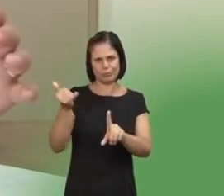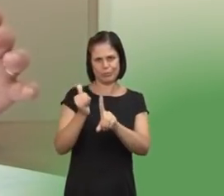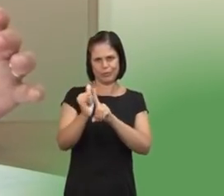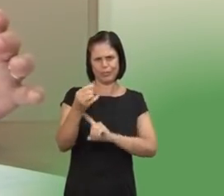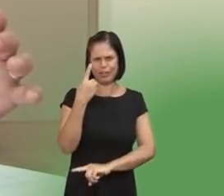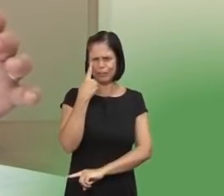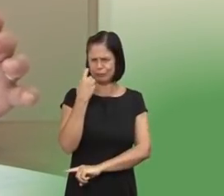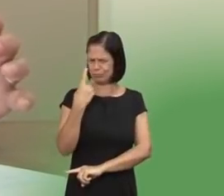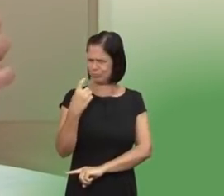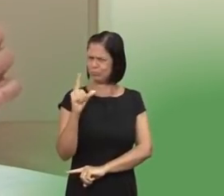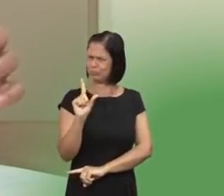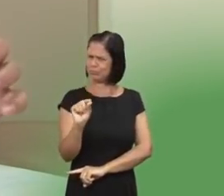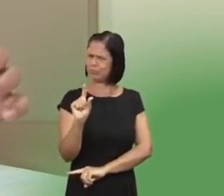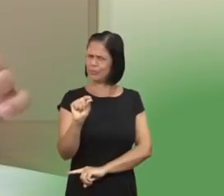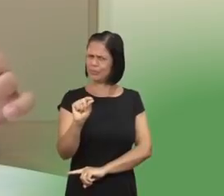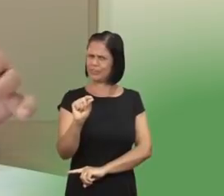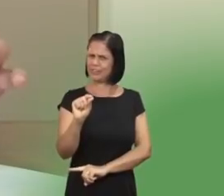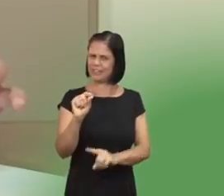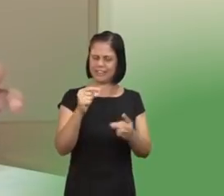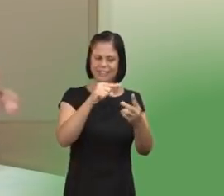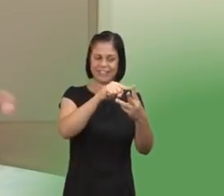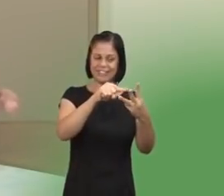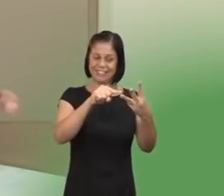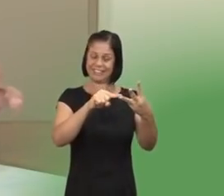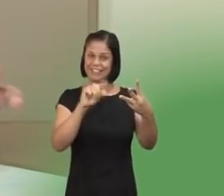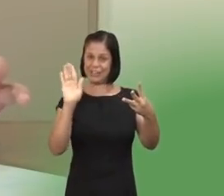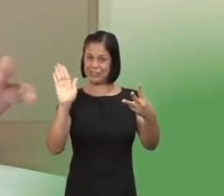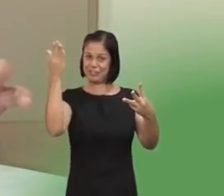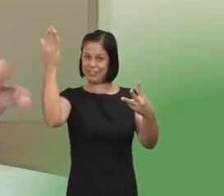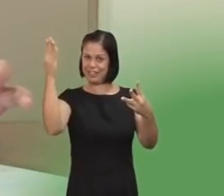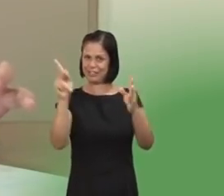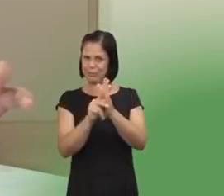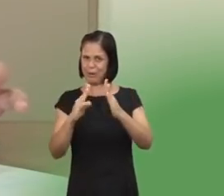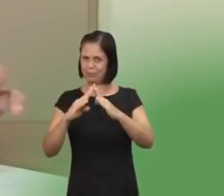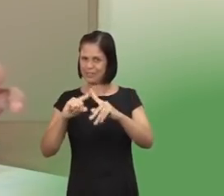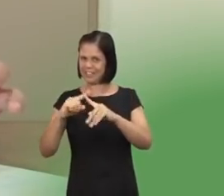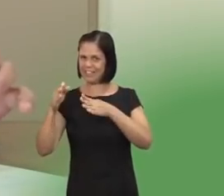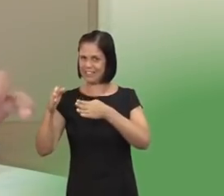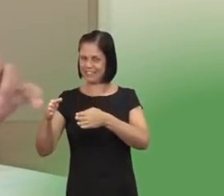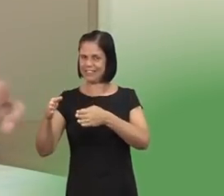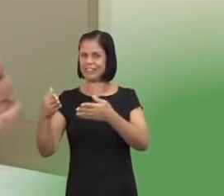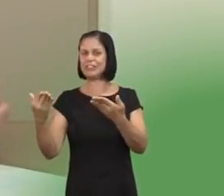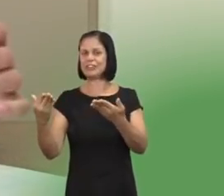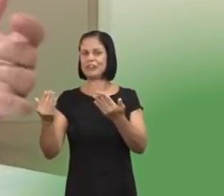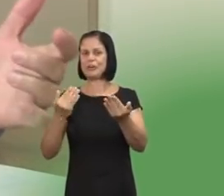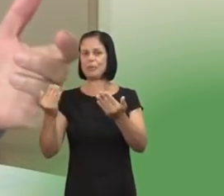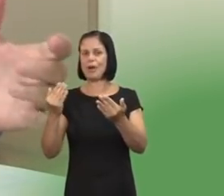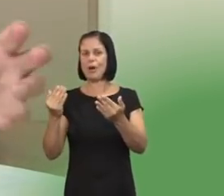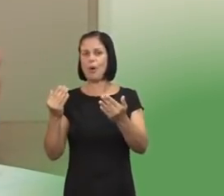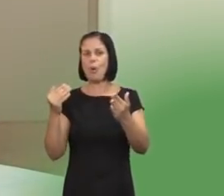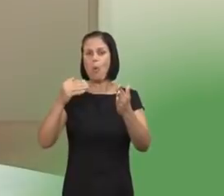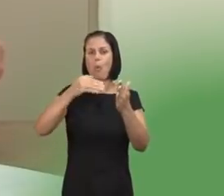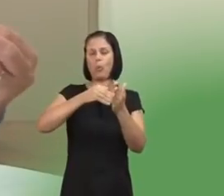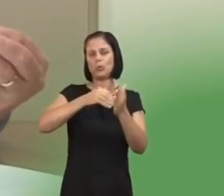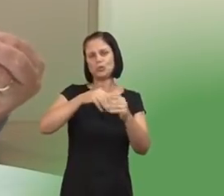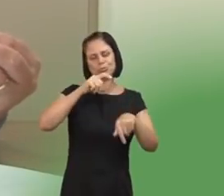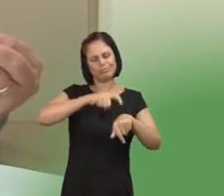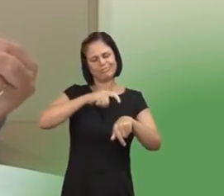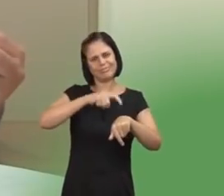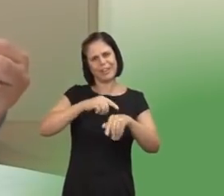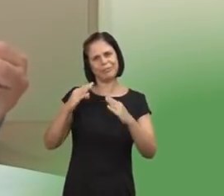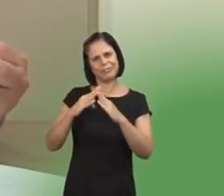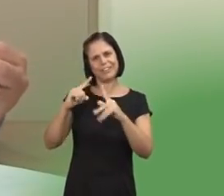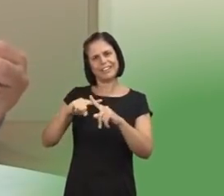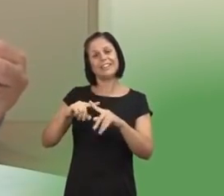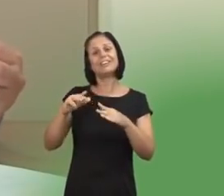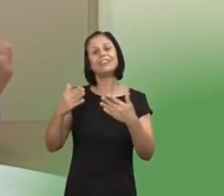é interessante que estas 3 festas da igreja, elas vão se dar, ou esse último mês, ou esse último tempo da